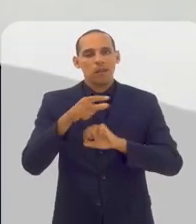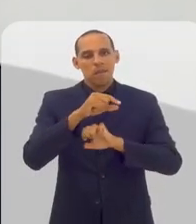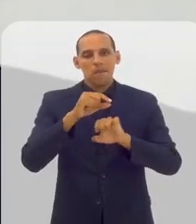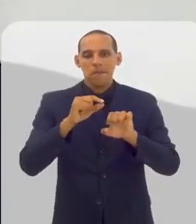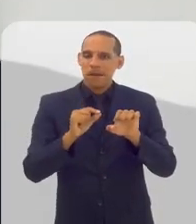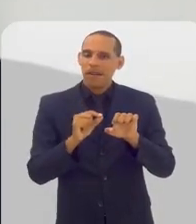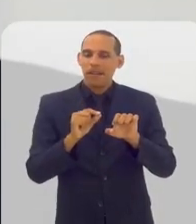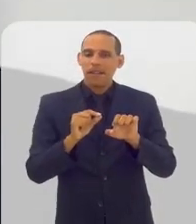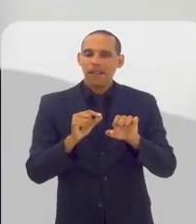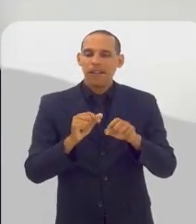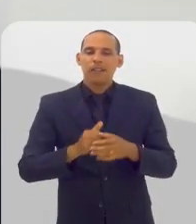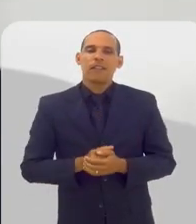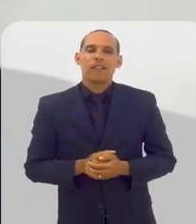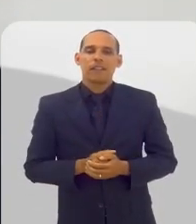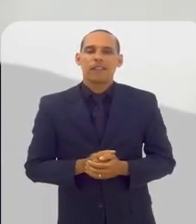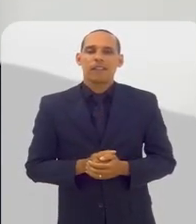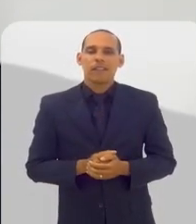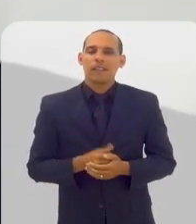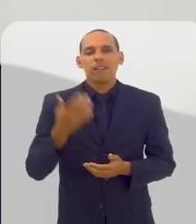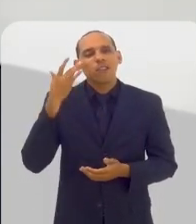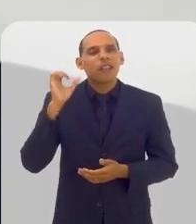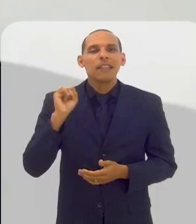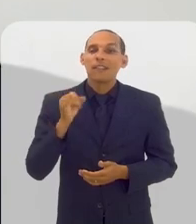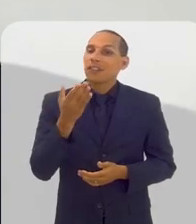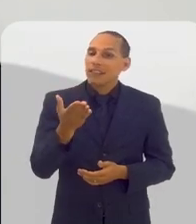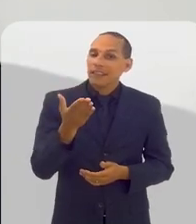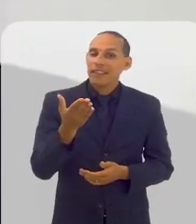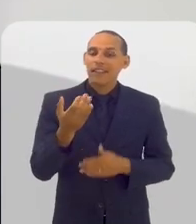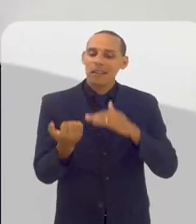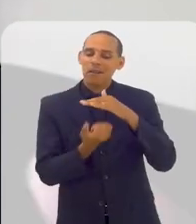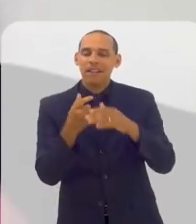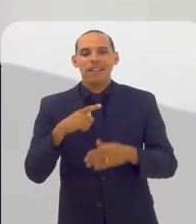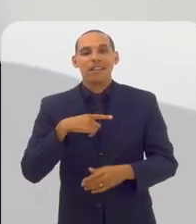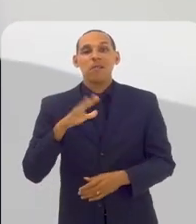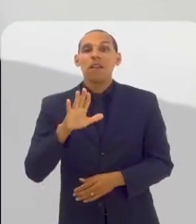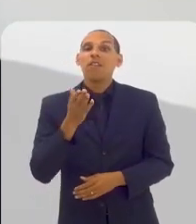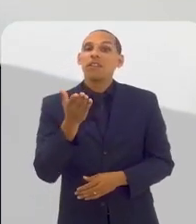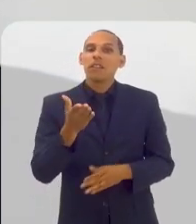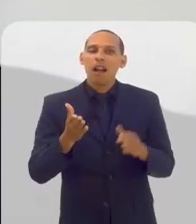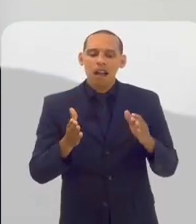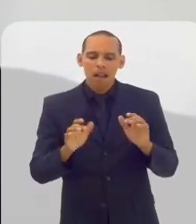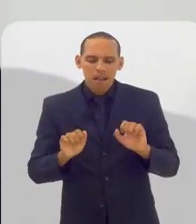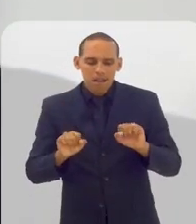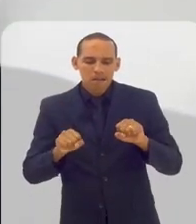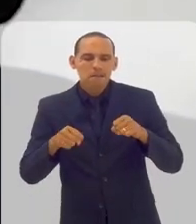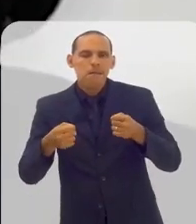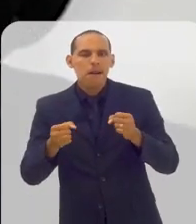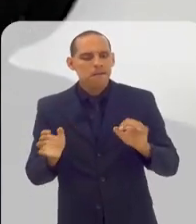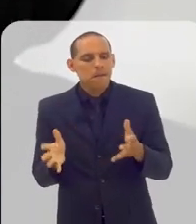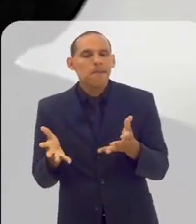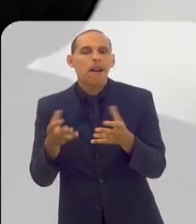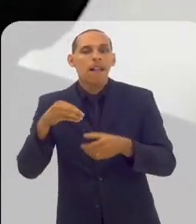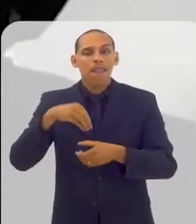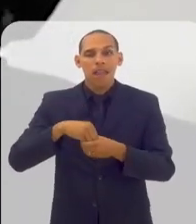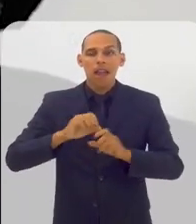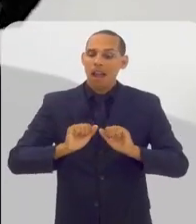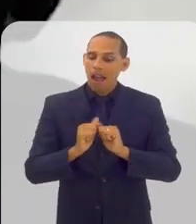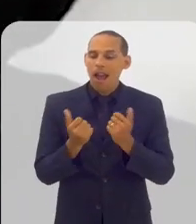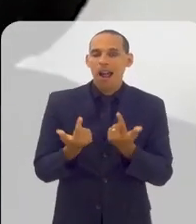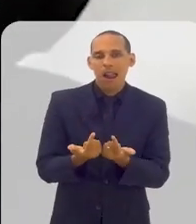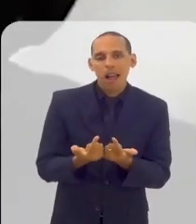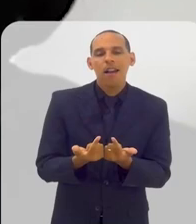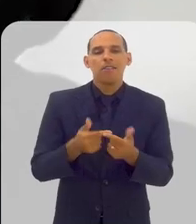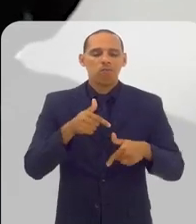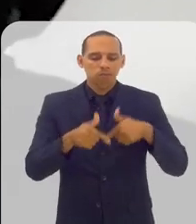empreendedora eu posso você não sei se você tem uma empresa mas você é uma pessoa empreendedora você tá dentro da